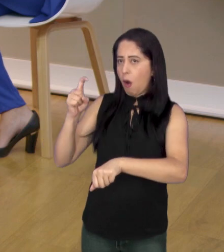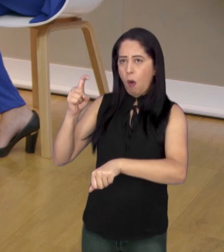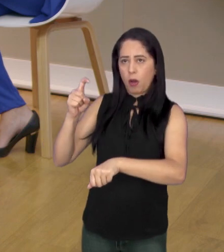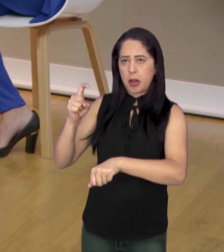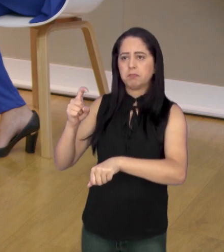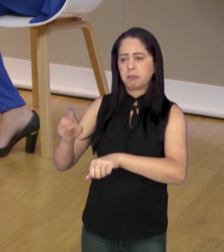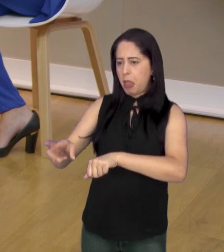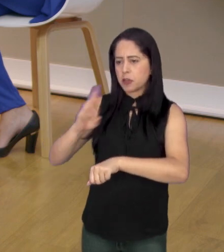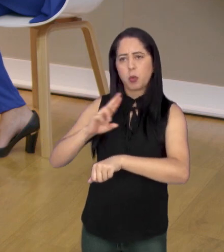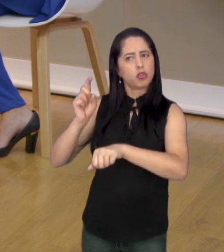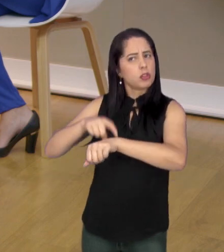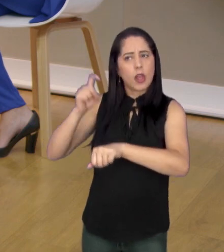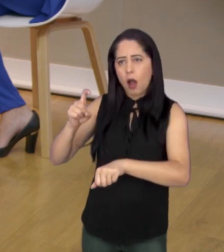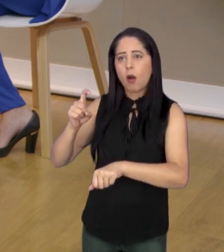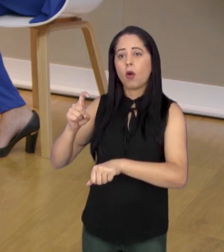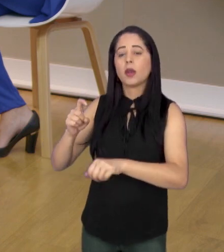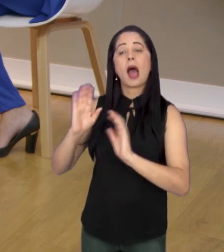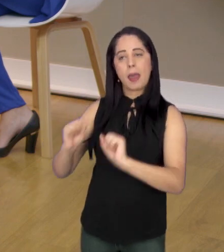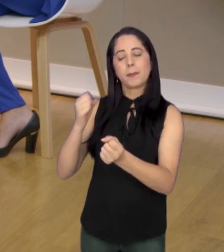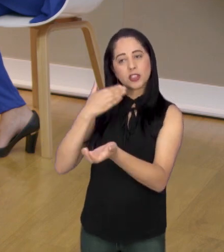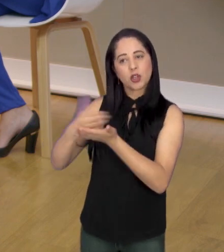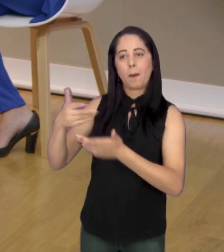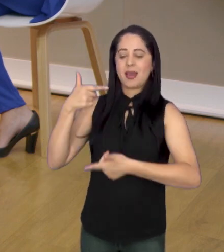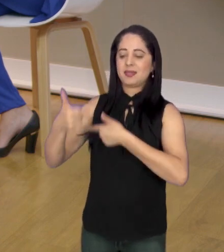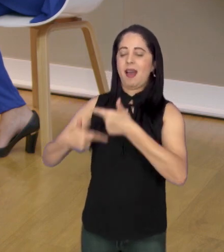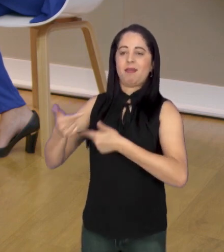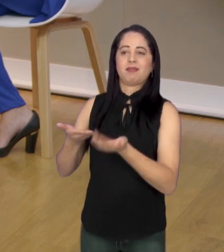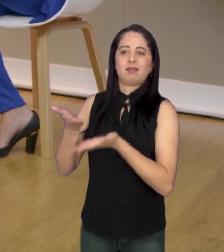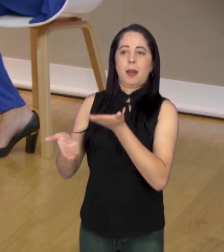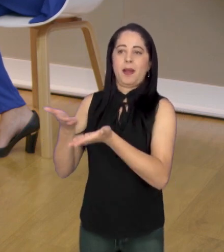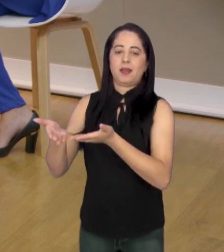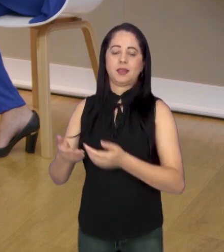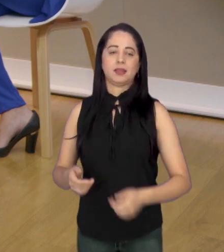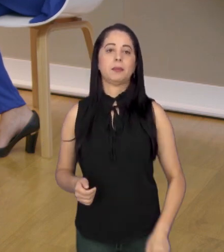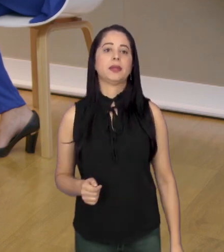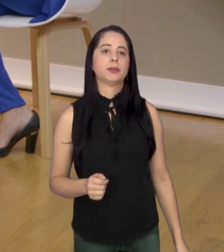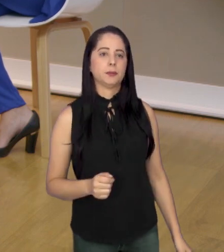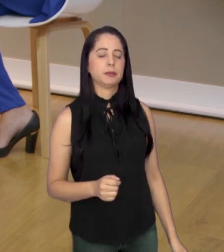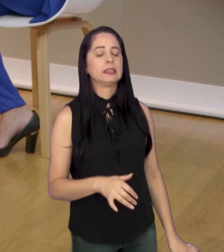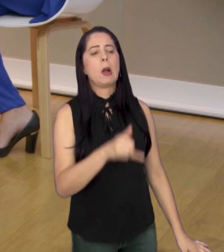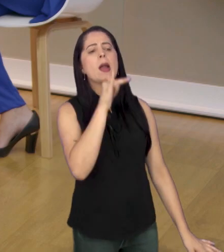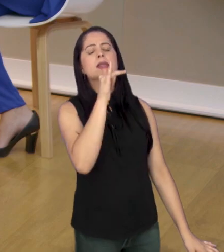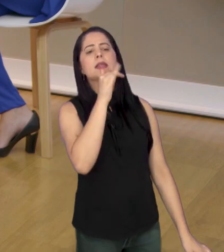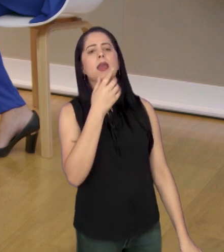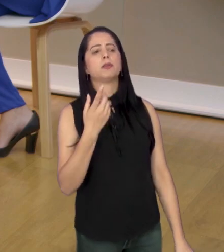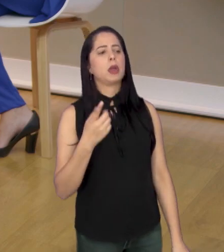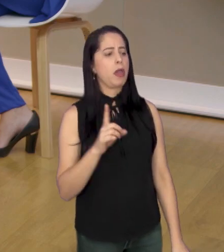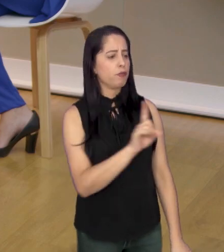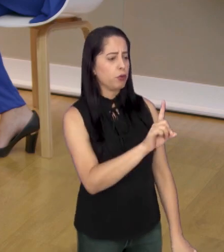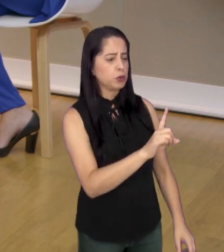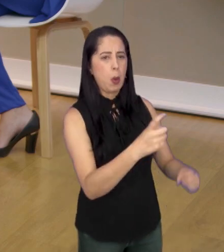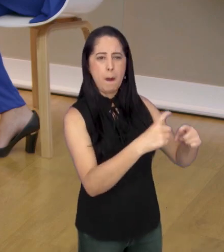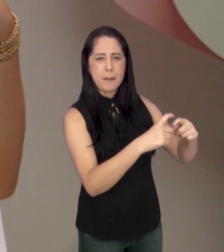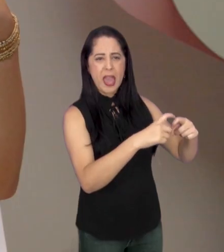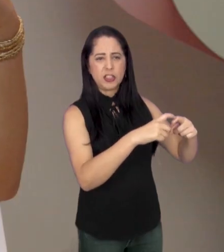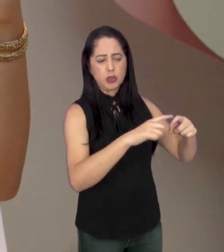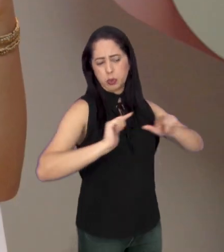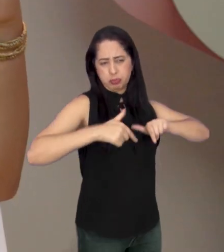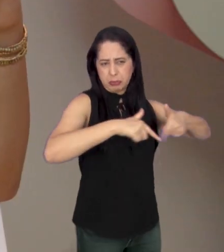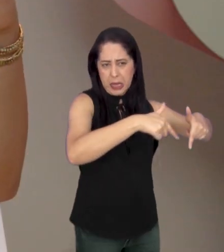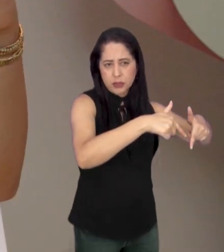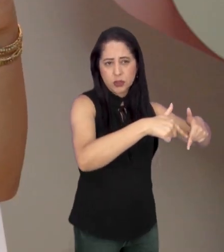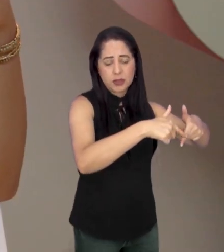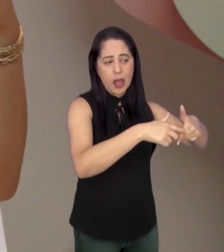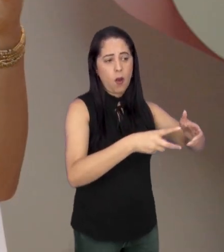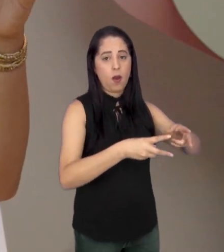sai na hora e a gente já consegue começar a trabalhar. Ótimo. E então, de repente, se eu procuro um clínico e eu sei que os meus exames